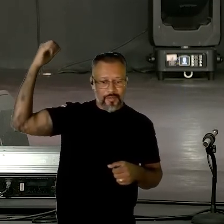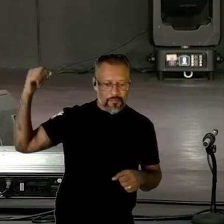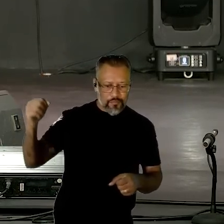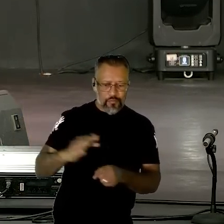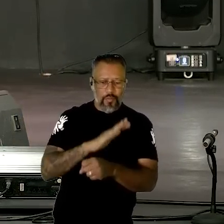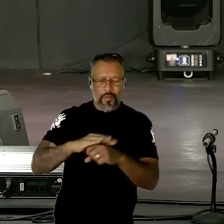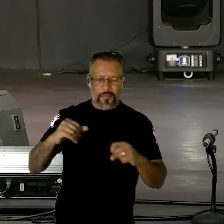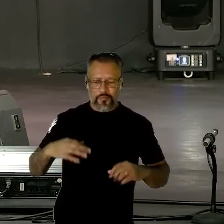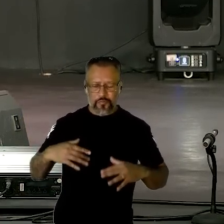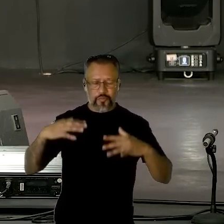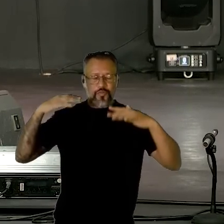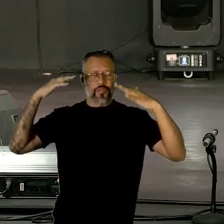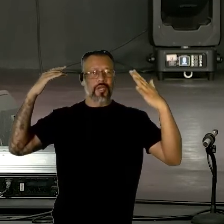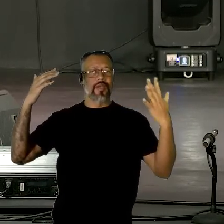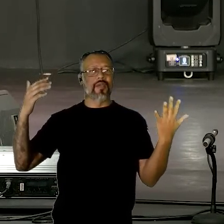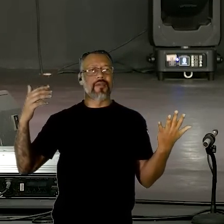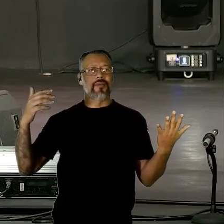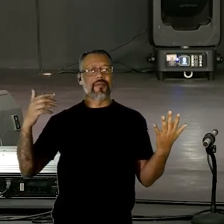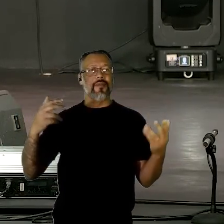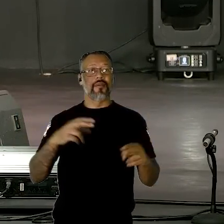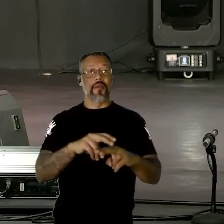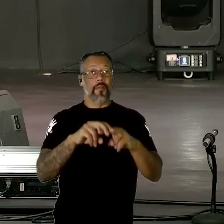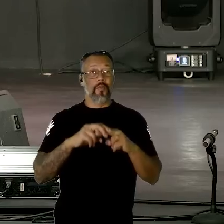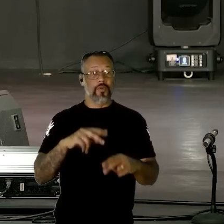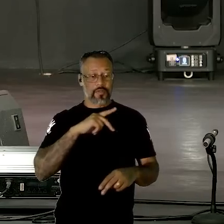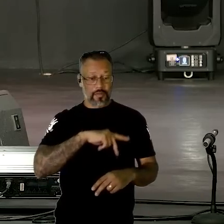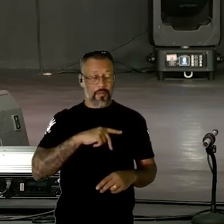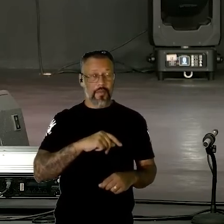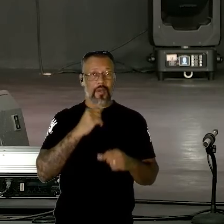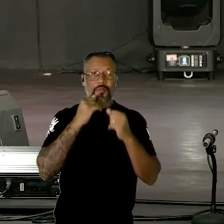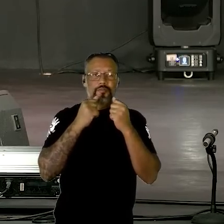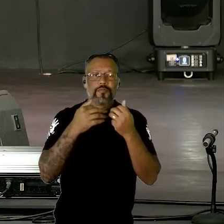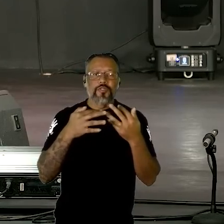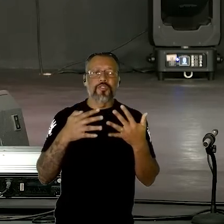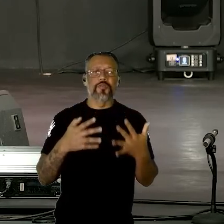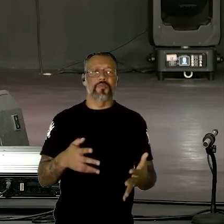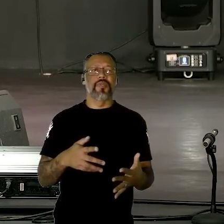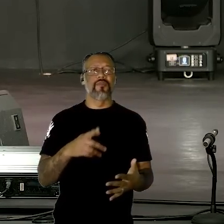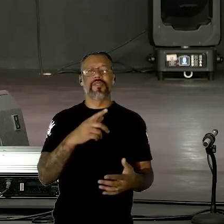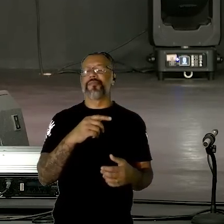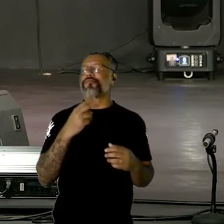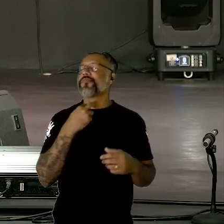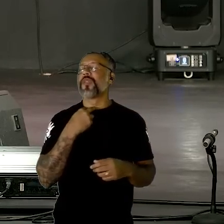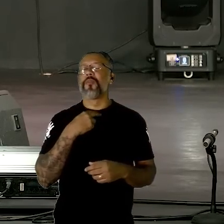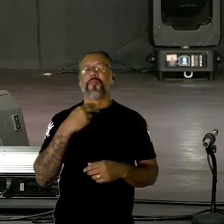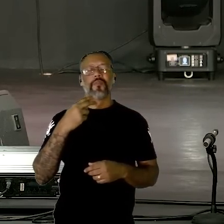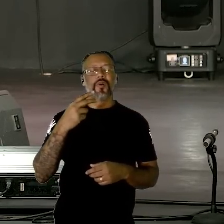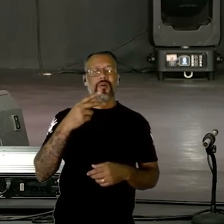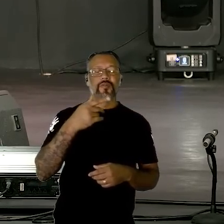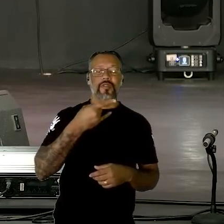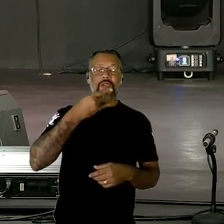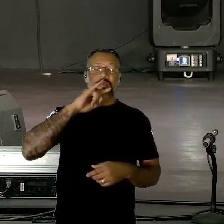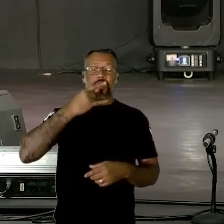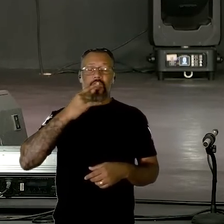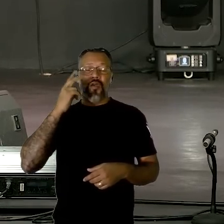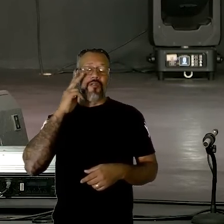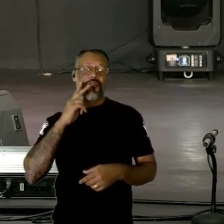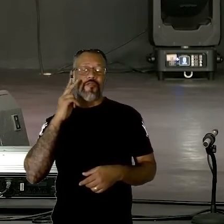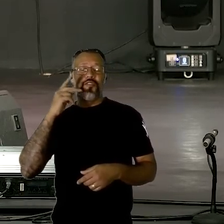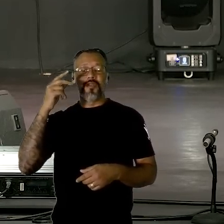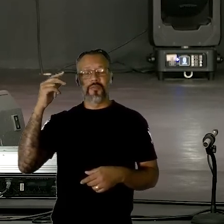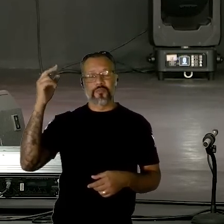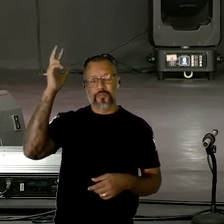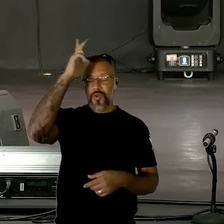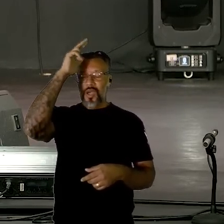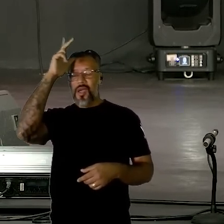embriague com vinho porque o efeito do vinho é passageiro mas enchei-vos do espírito santo não é que a vida vai ser fácil não é que a vida